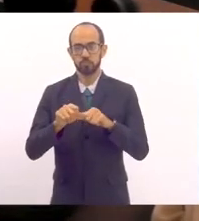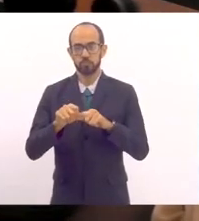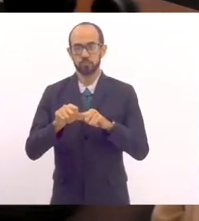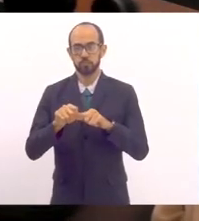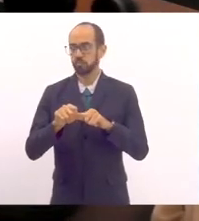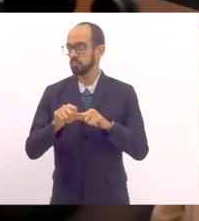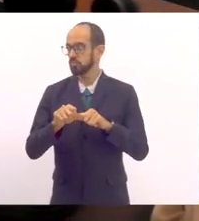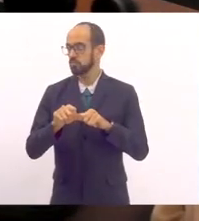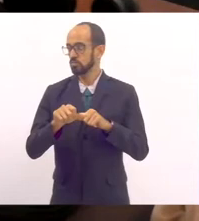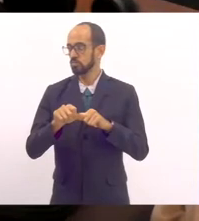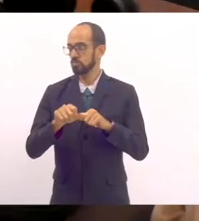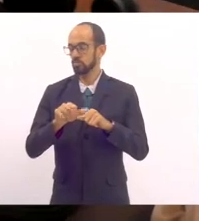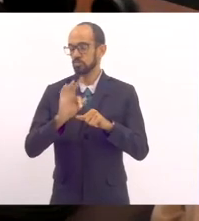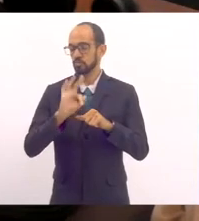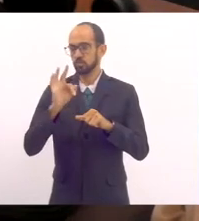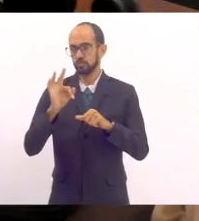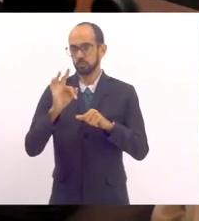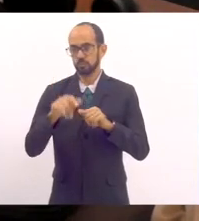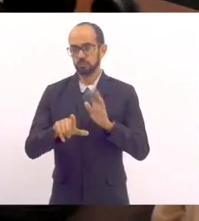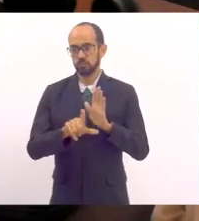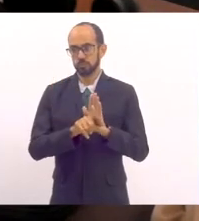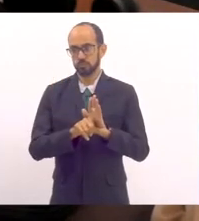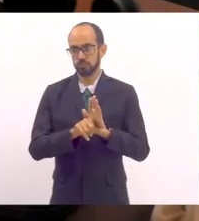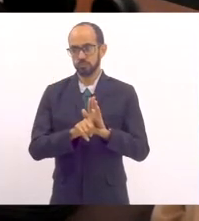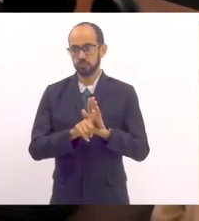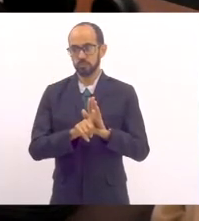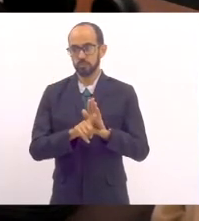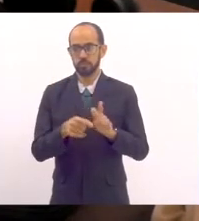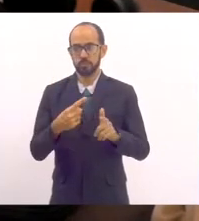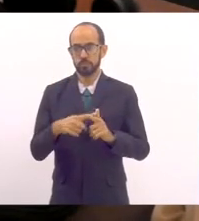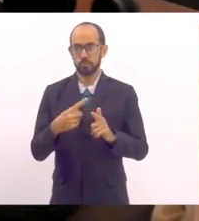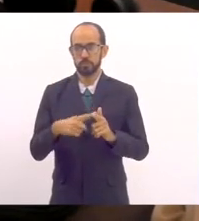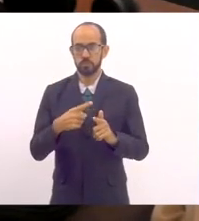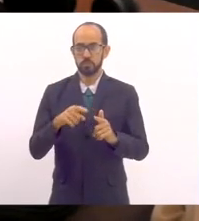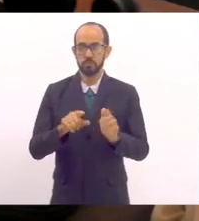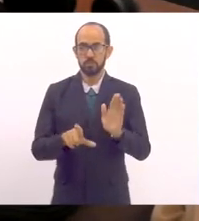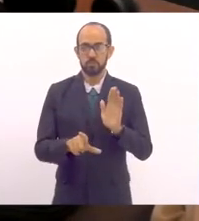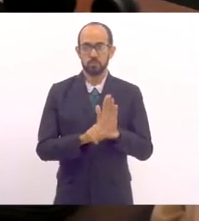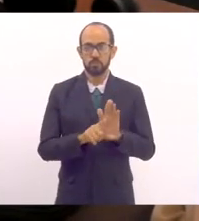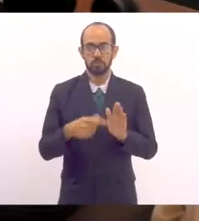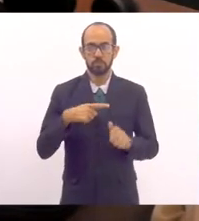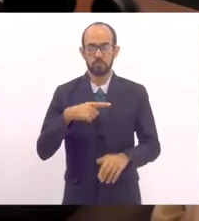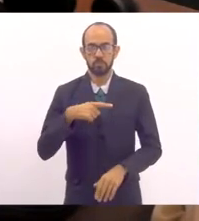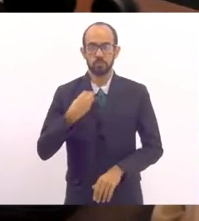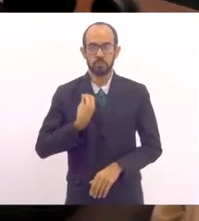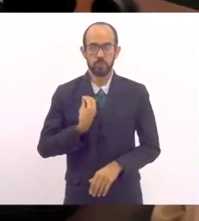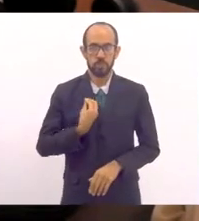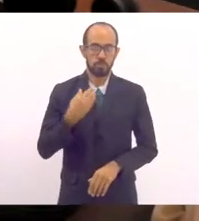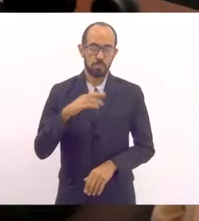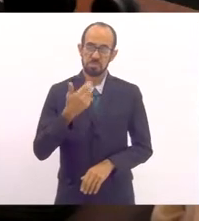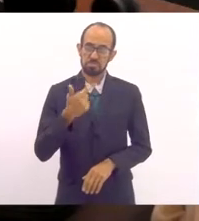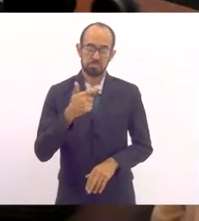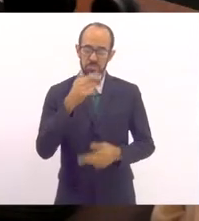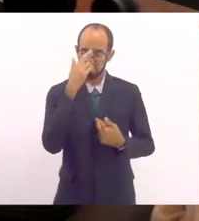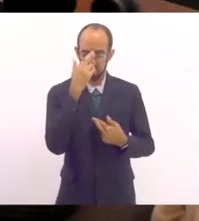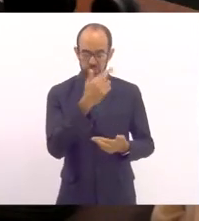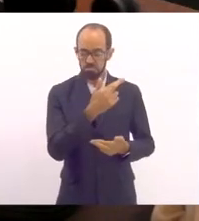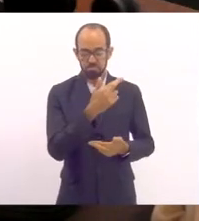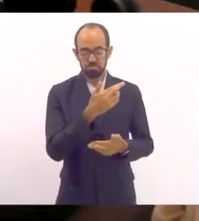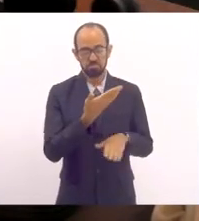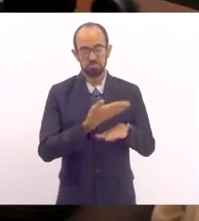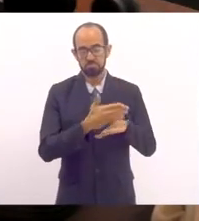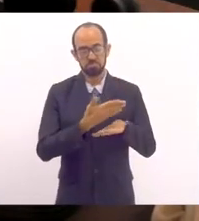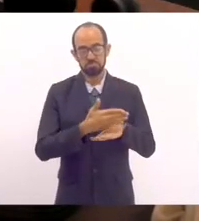mudando o futuro daquela lei, porque ela é uma lei que ela existe, mas ela não é cumprida. E, por ela não ser